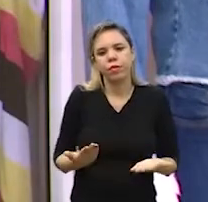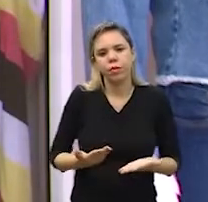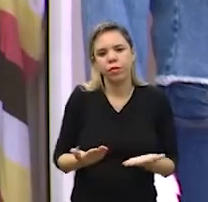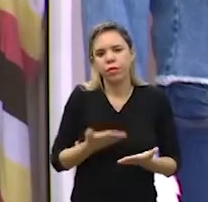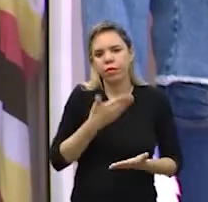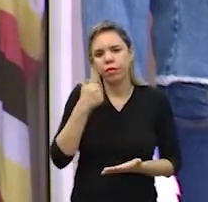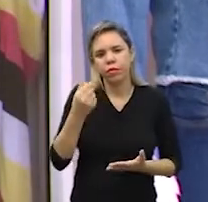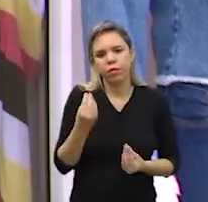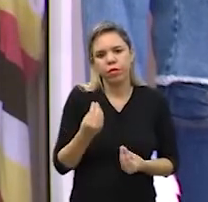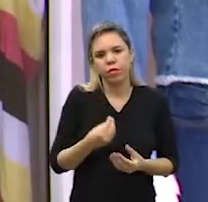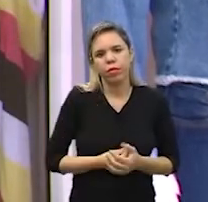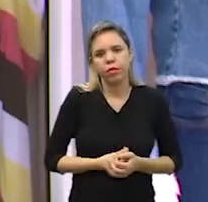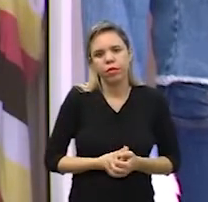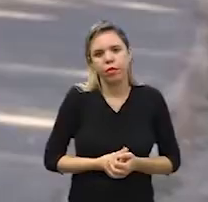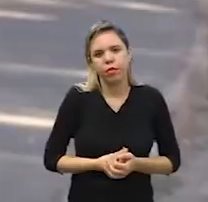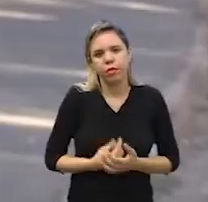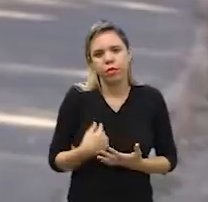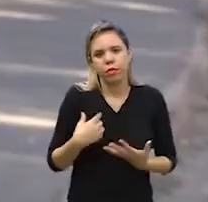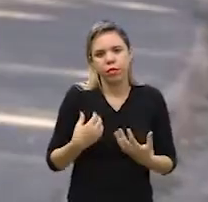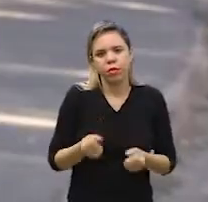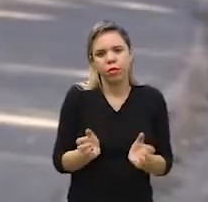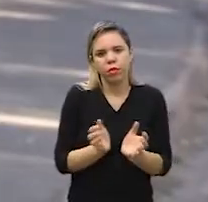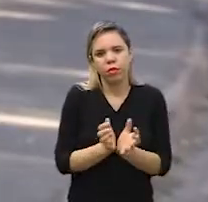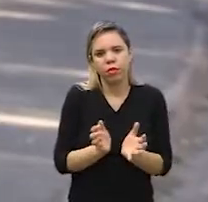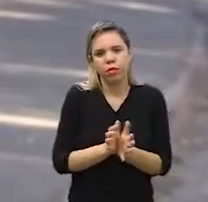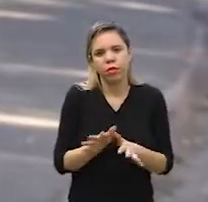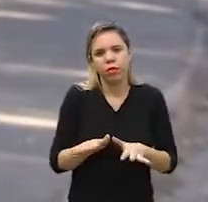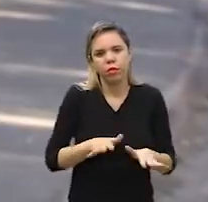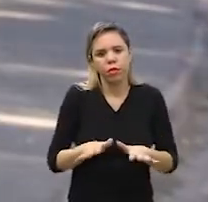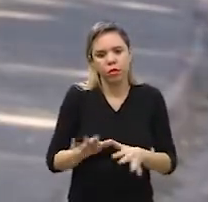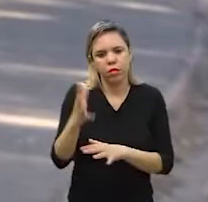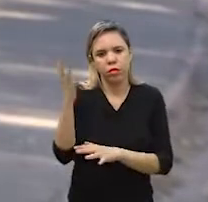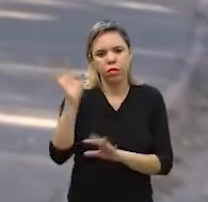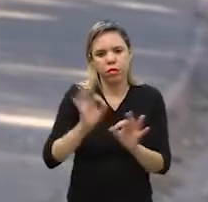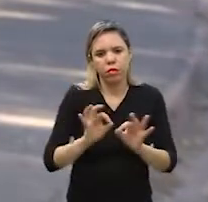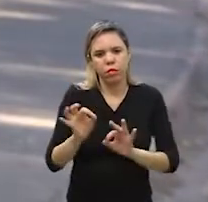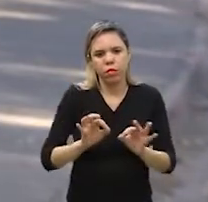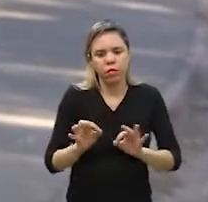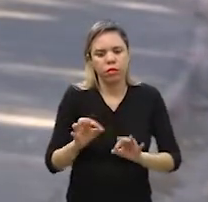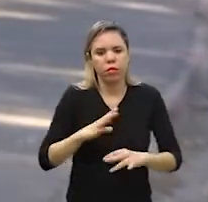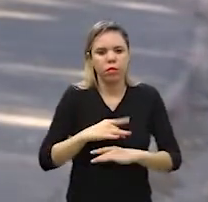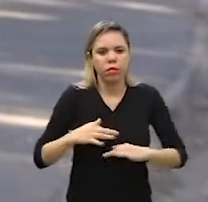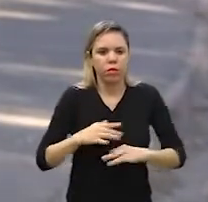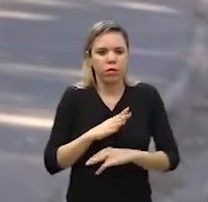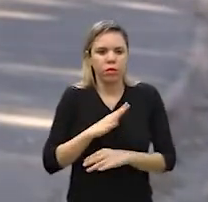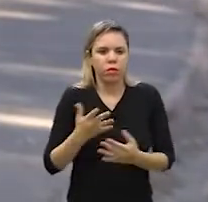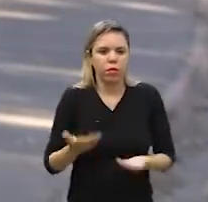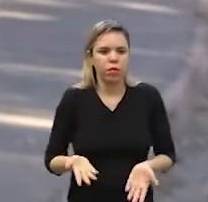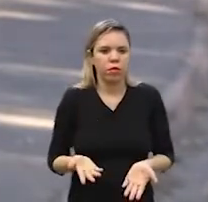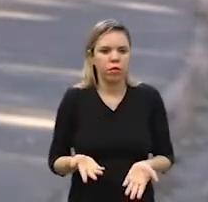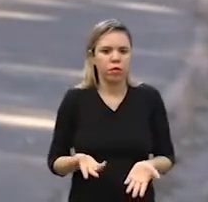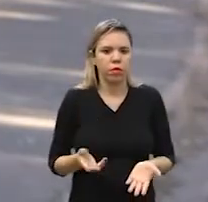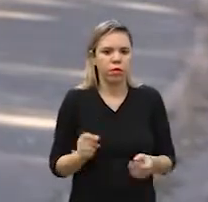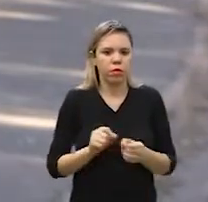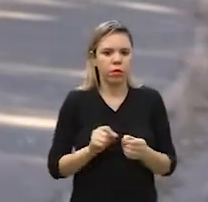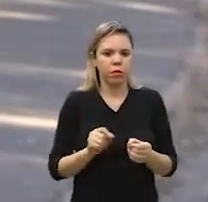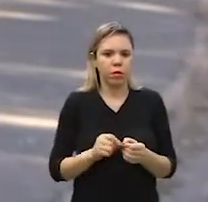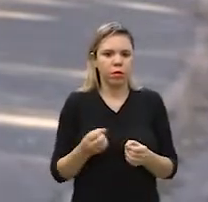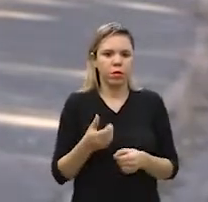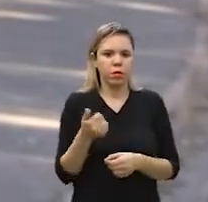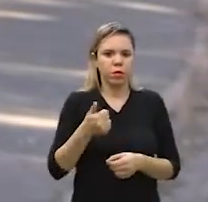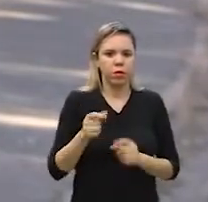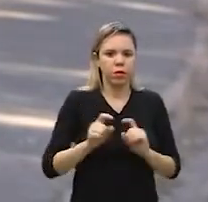coisa e agora vai melhorar e muito Como assumir a comissão de mobilidade urbana e planejamento viário da cidade eu